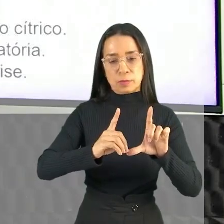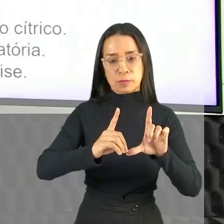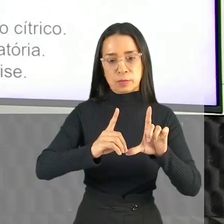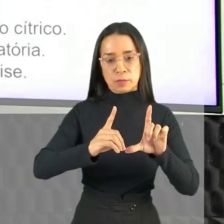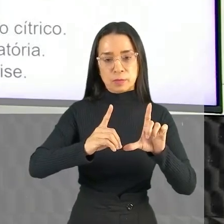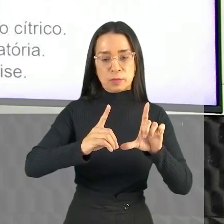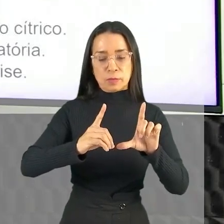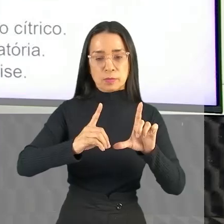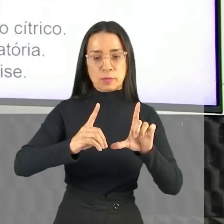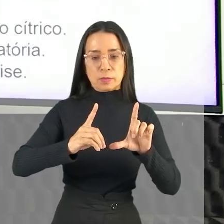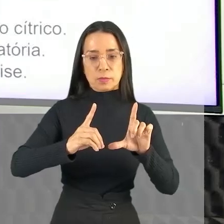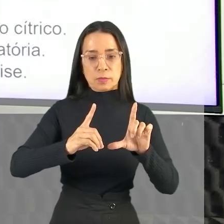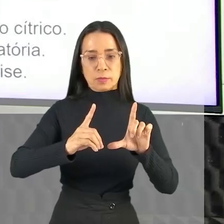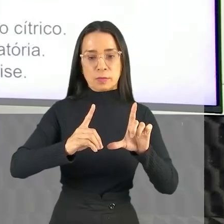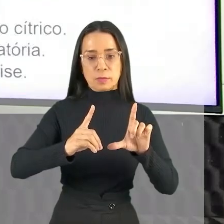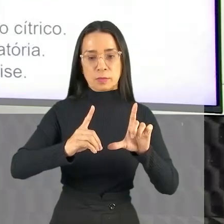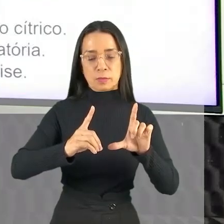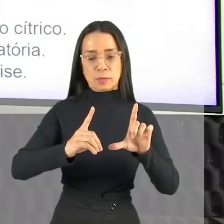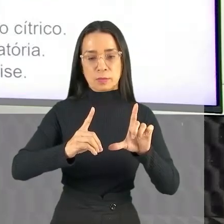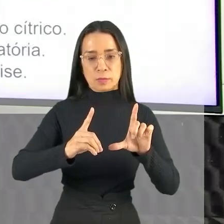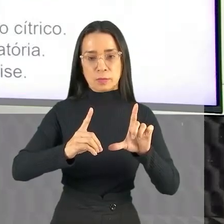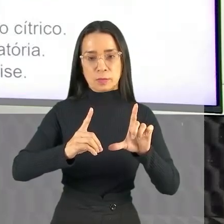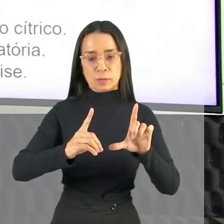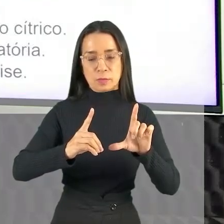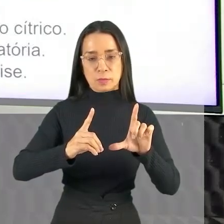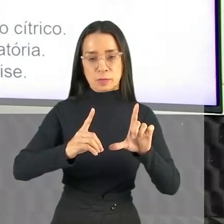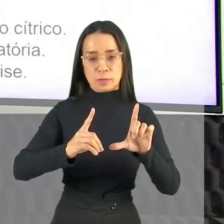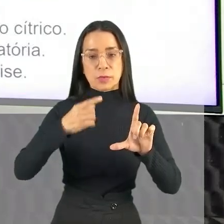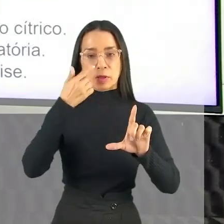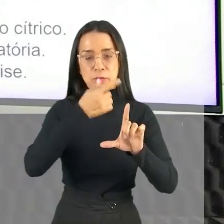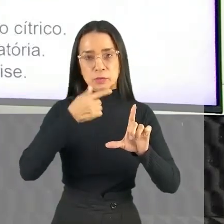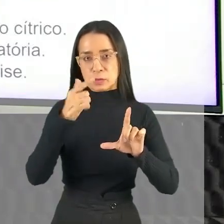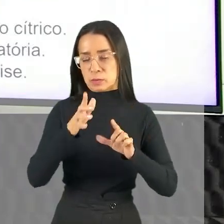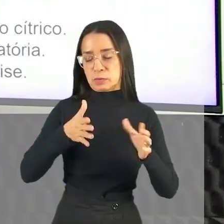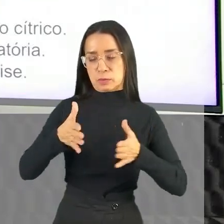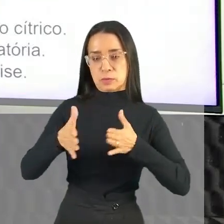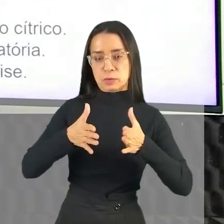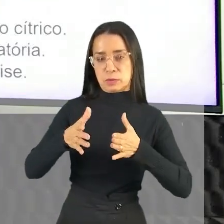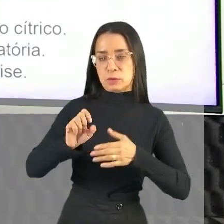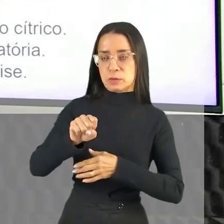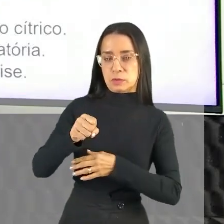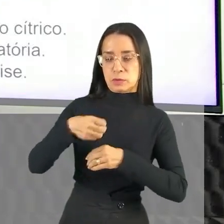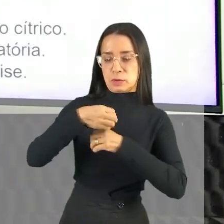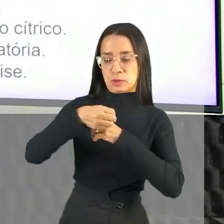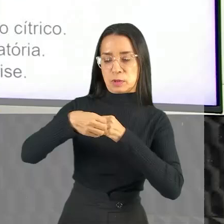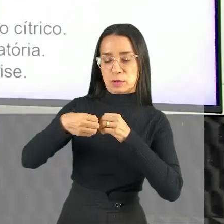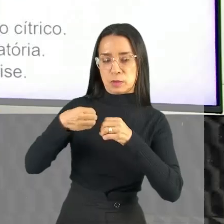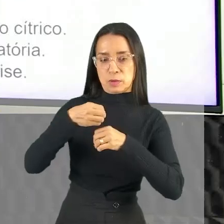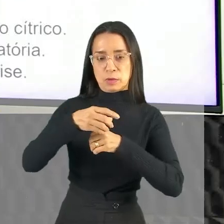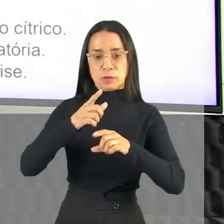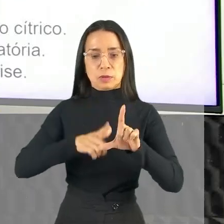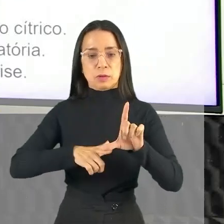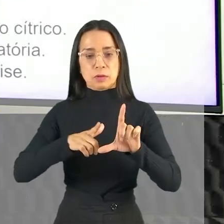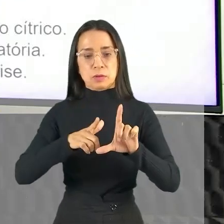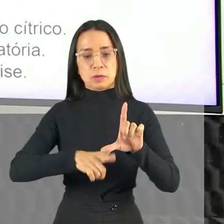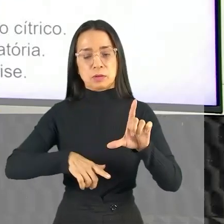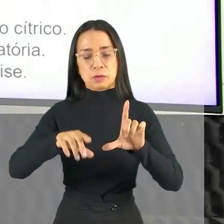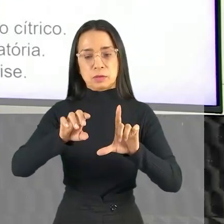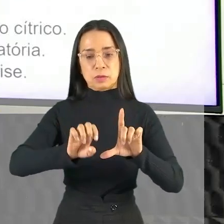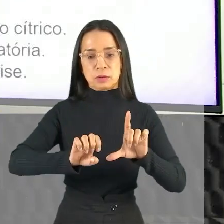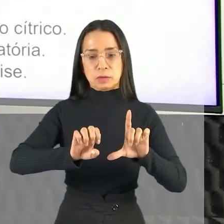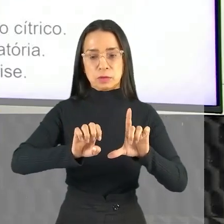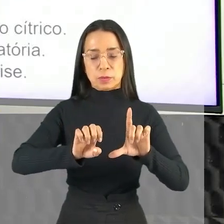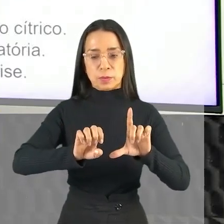Letra D, glicose. Não, glicose não é a fase. Glicose é a molécula que vai entrar nas fases, vai passar pelas